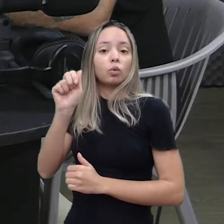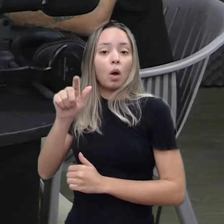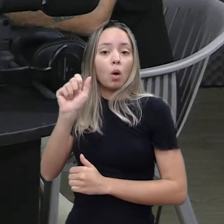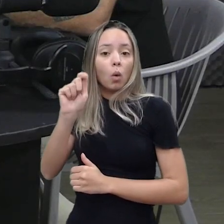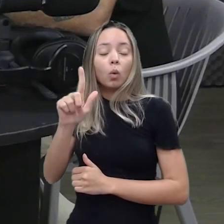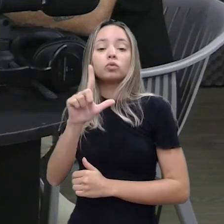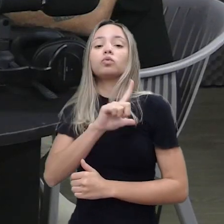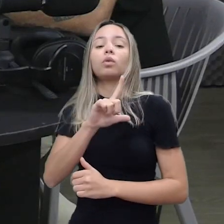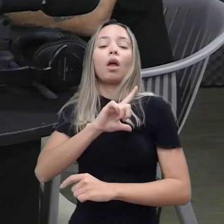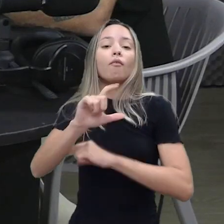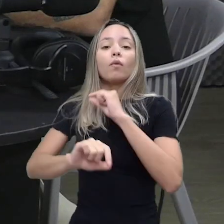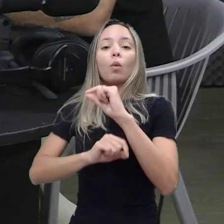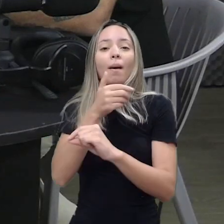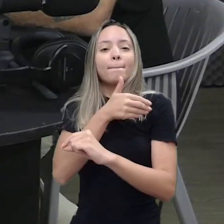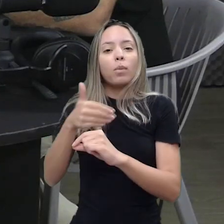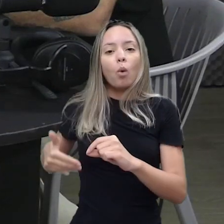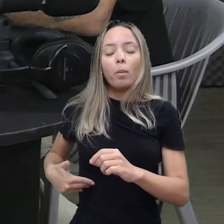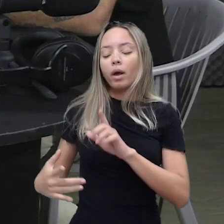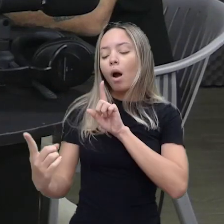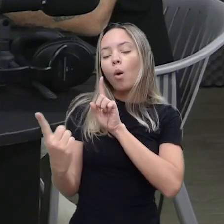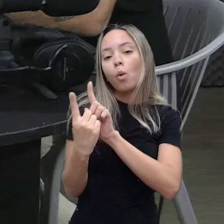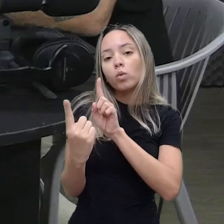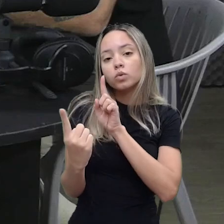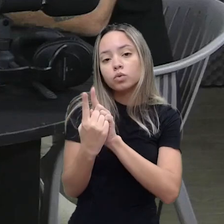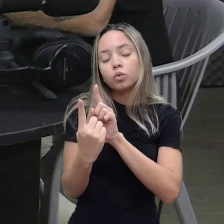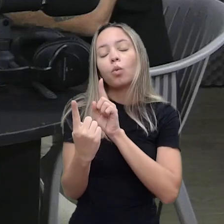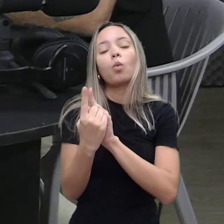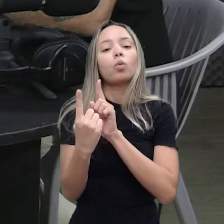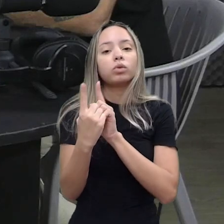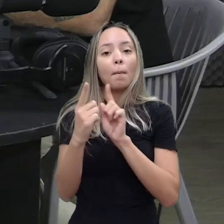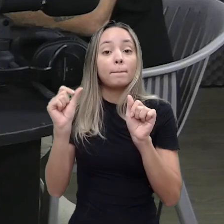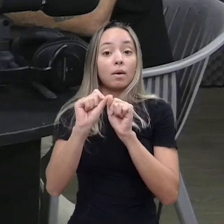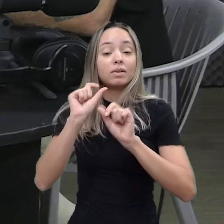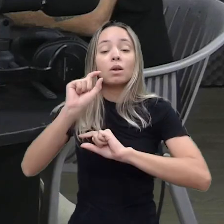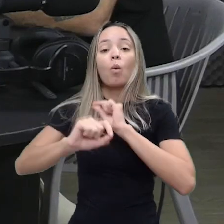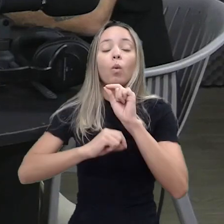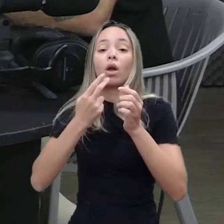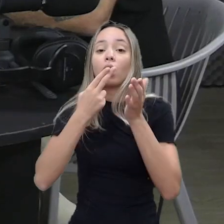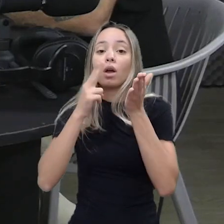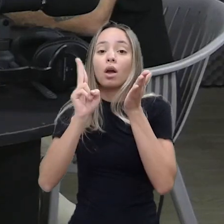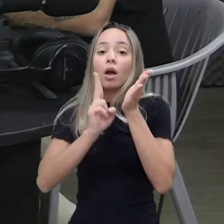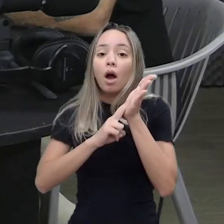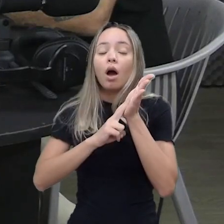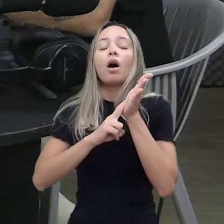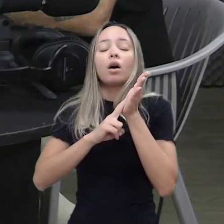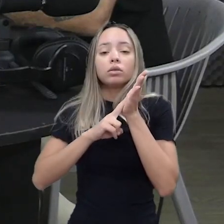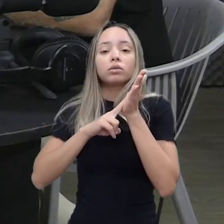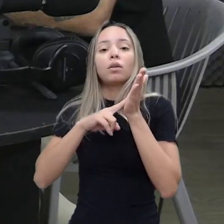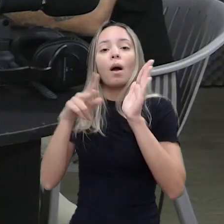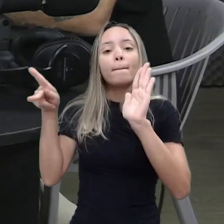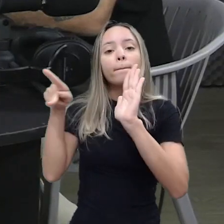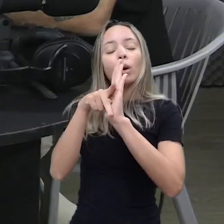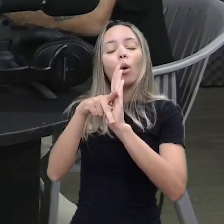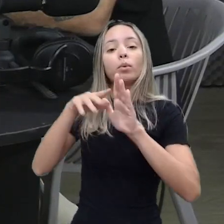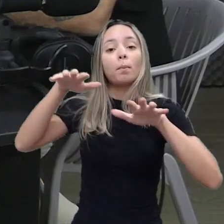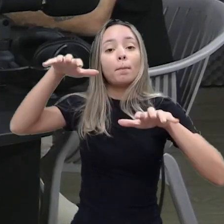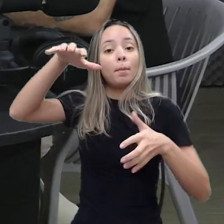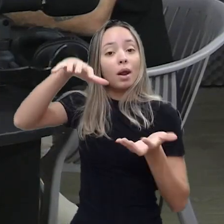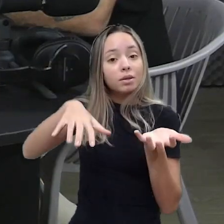pública, inclusive para a construção da Carta de Brasília, onde a gente está fazendo as